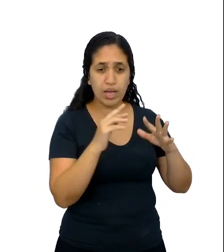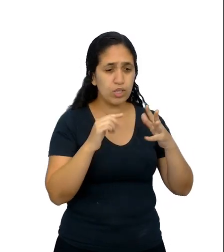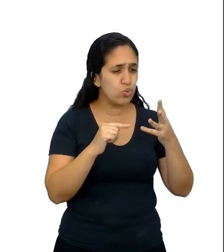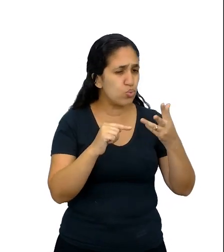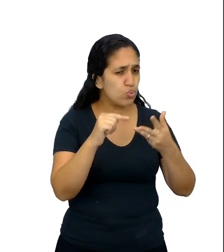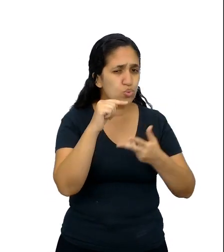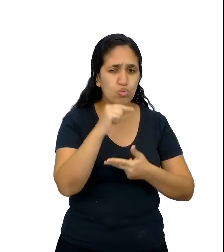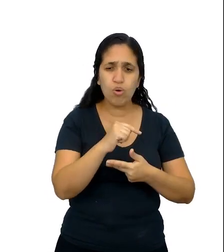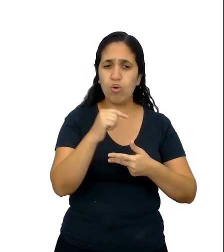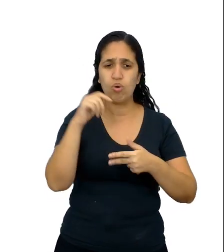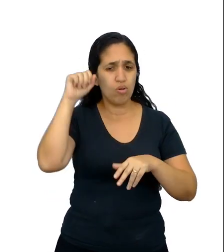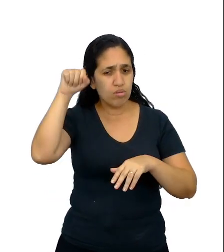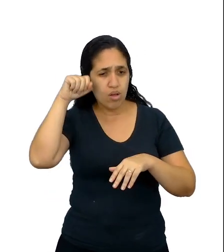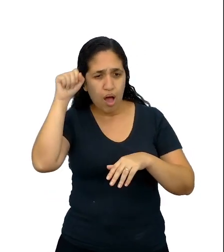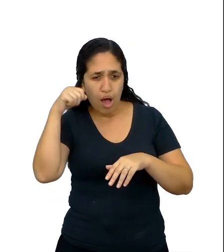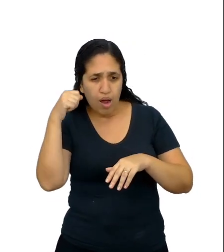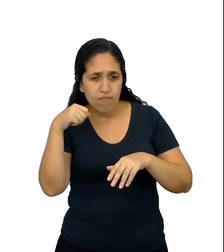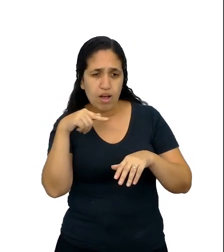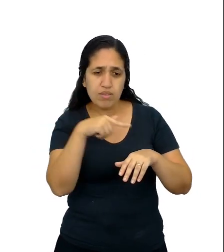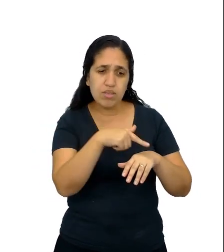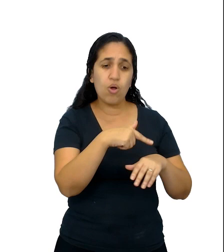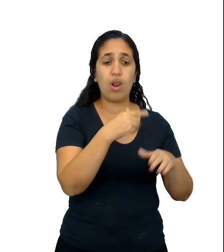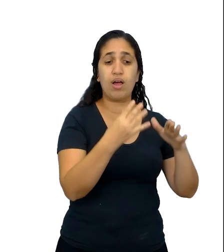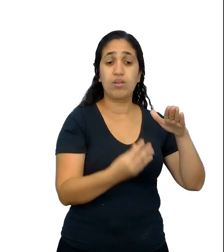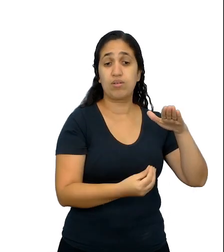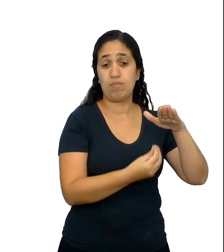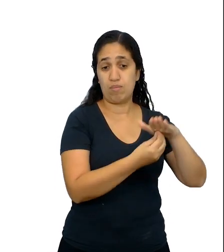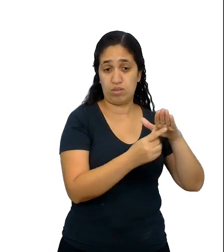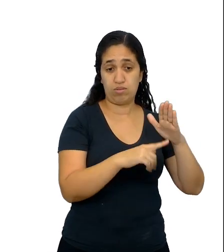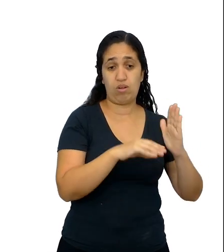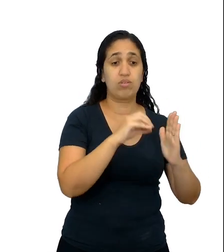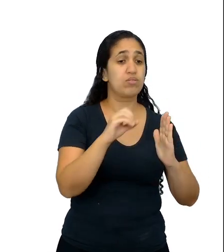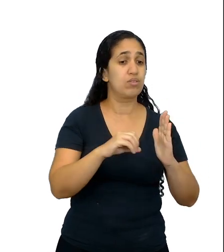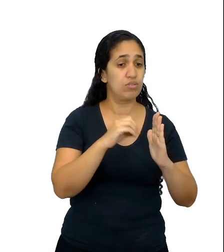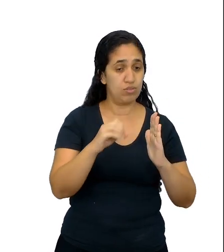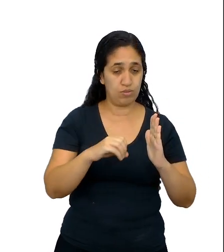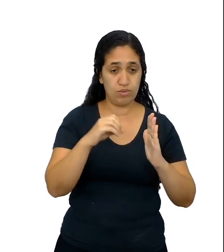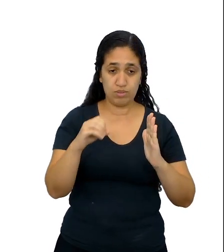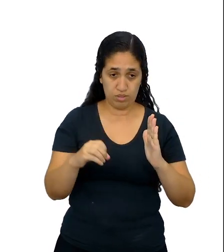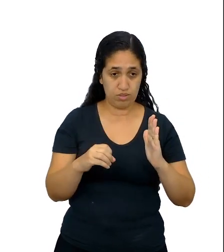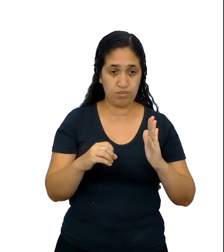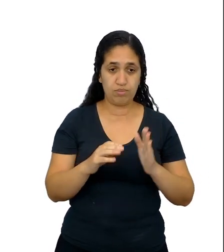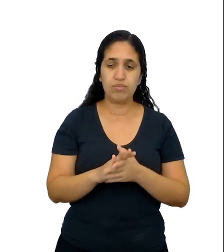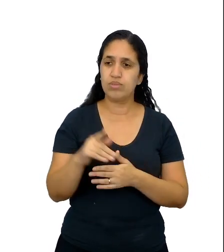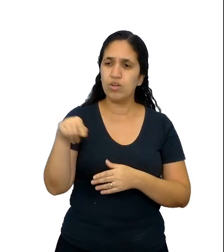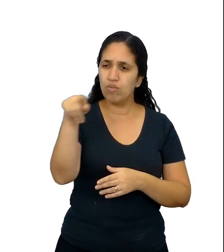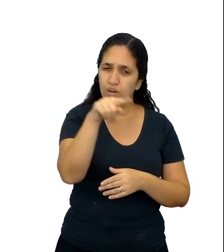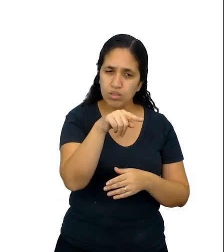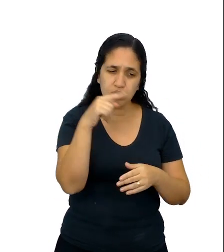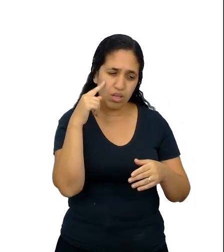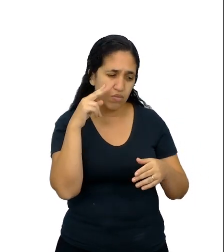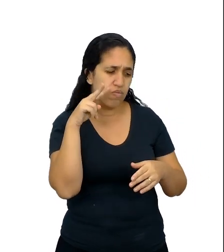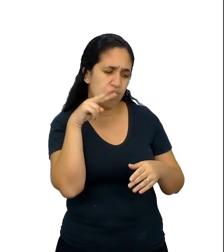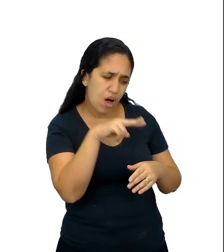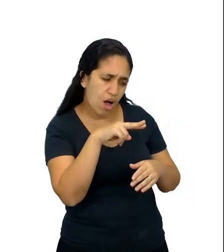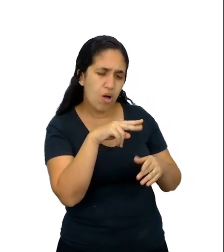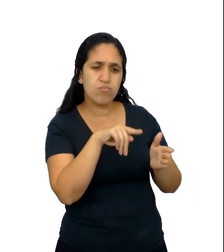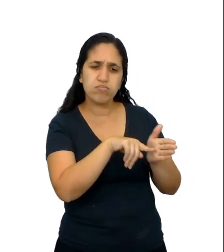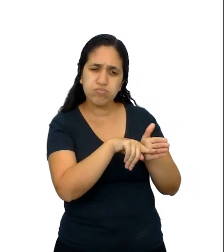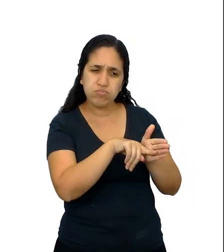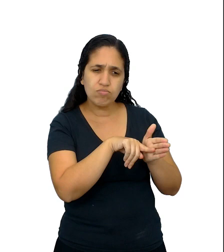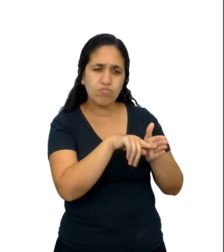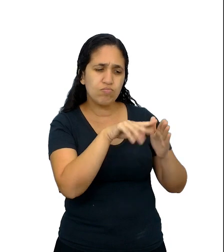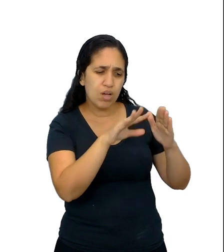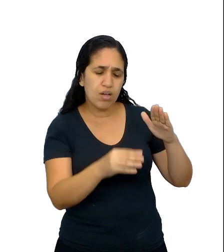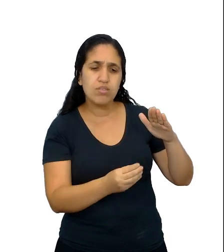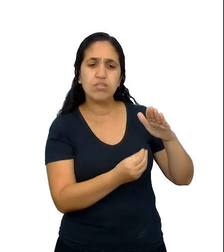elas ficam disponibilizadas no repositório do Centro de Mídias. Então, que vocês busquem no repositório do Centro